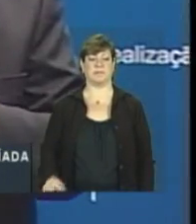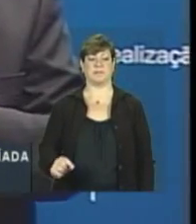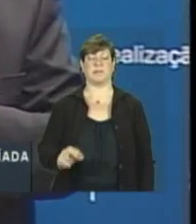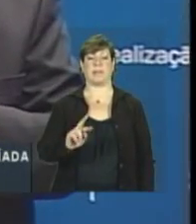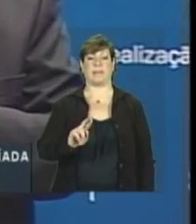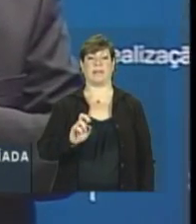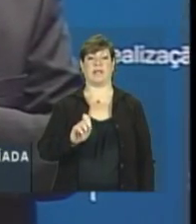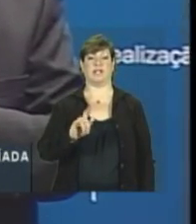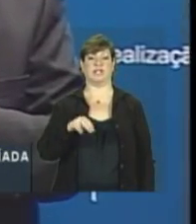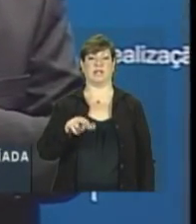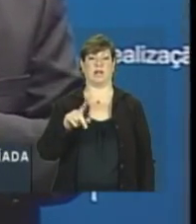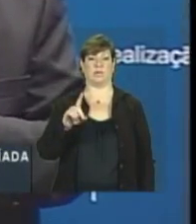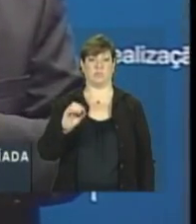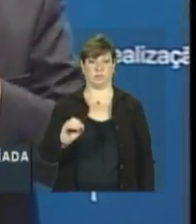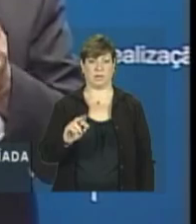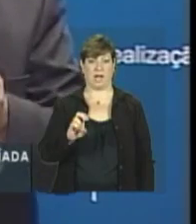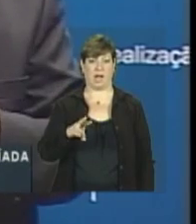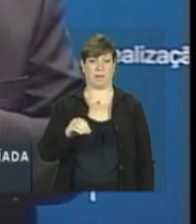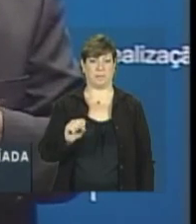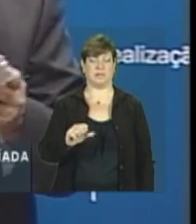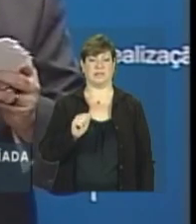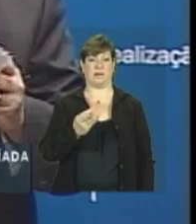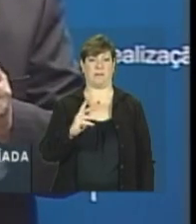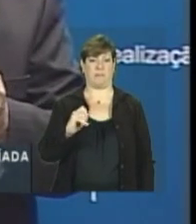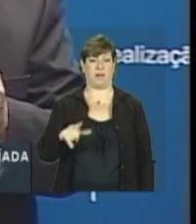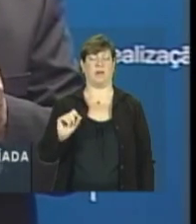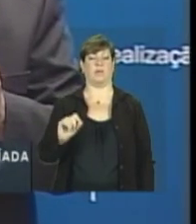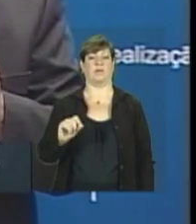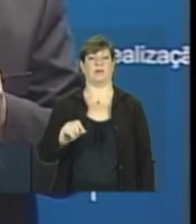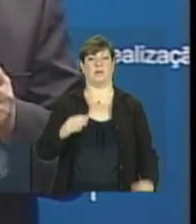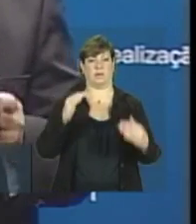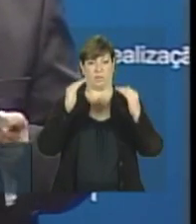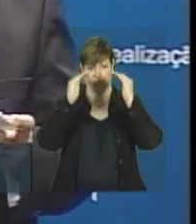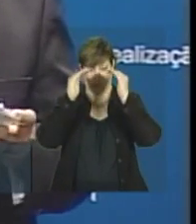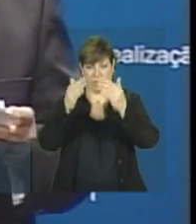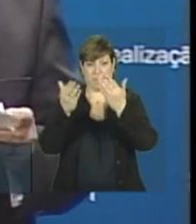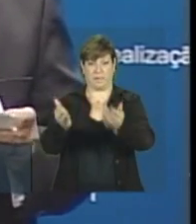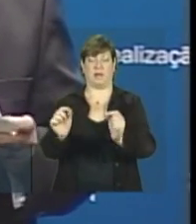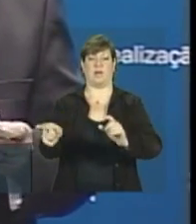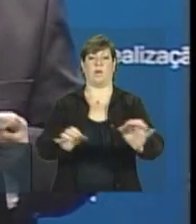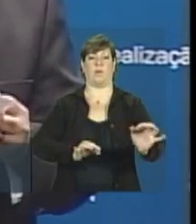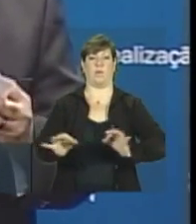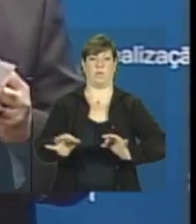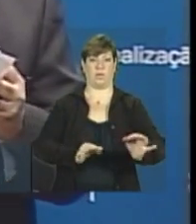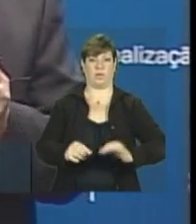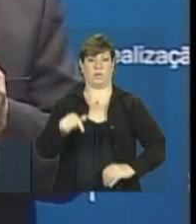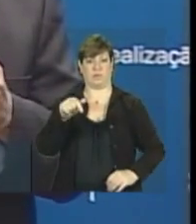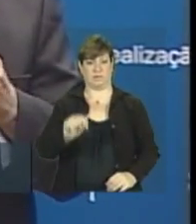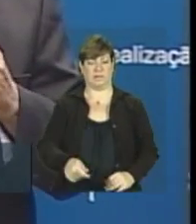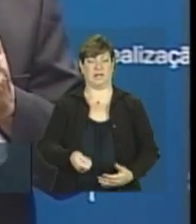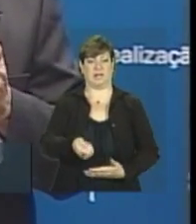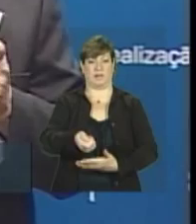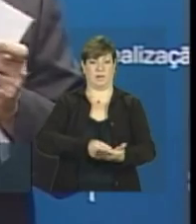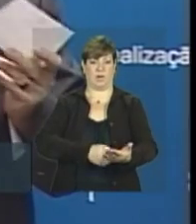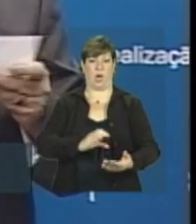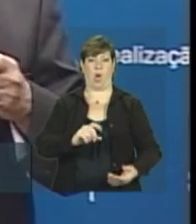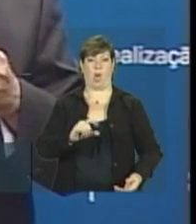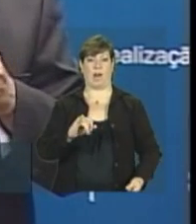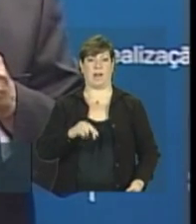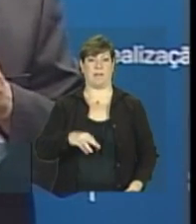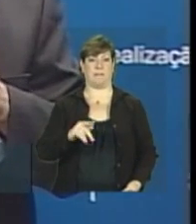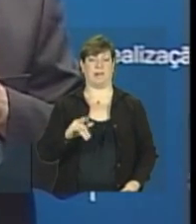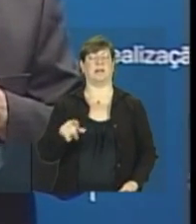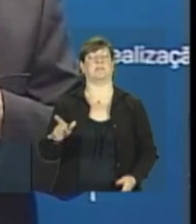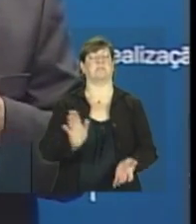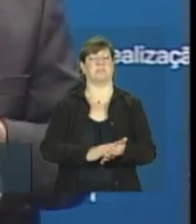Reginaldo Ramos de Abreu, minha homenagem a ele, é o coordenador-geral da UBMET aqui no Distrito Federal. Parabéns